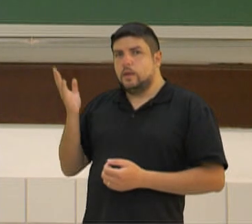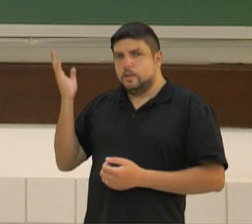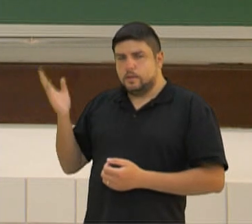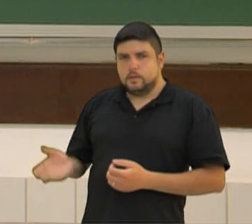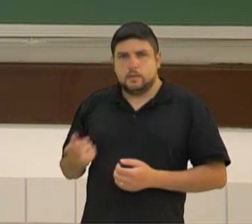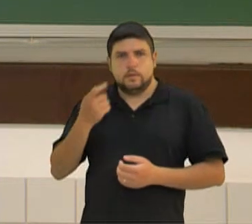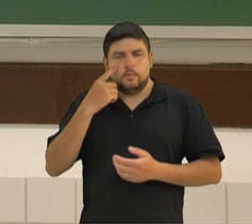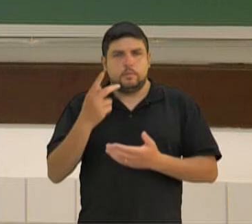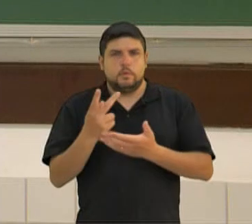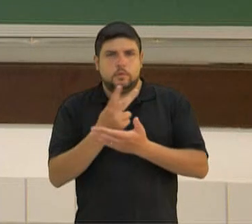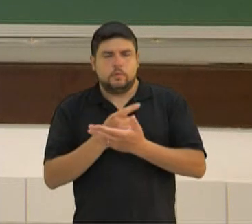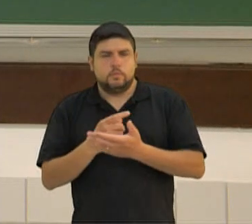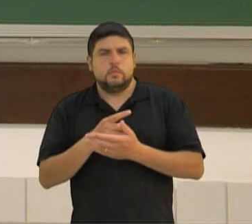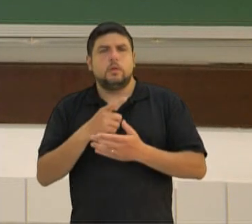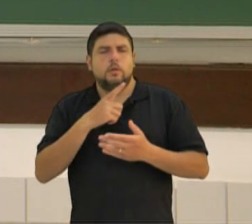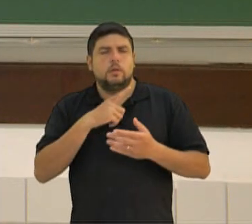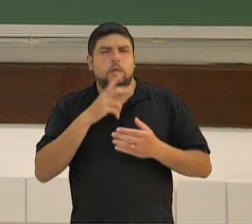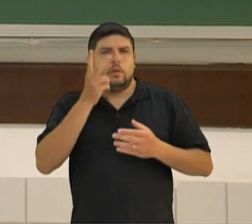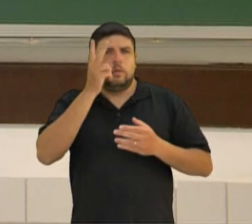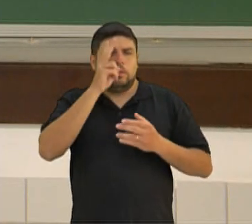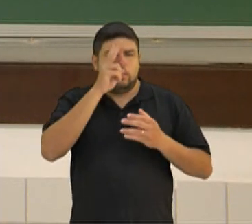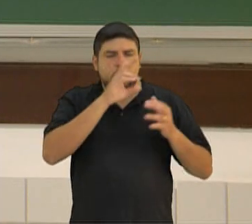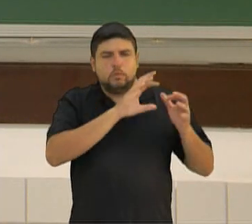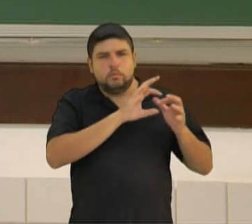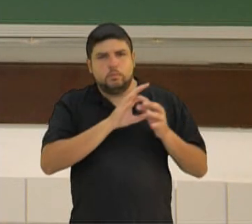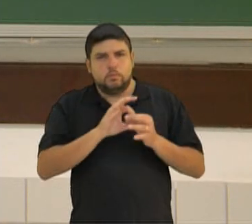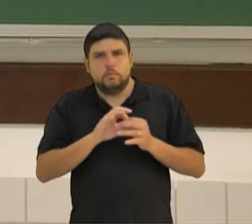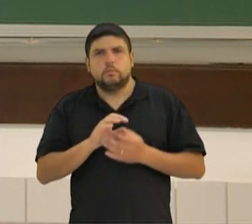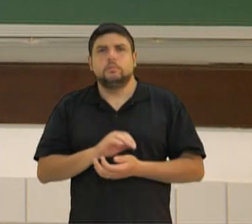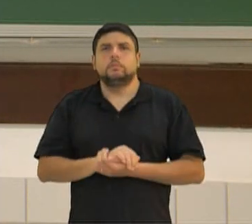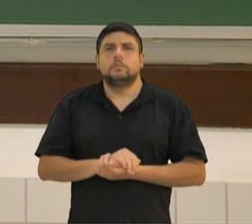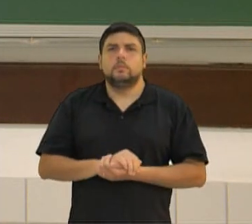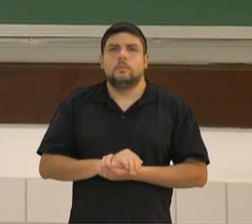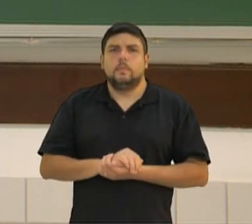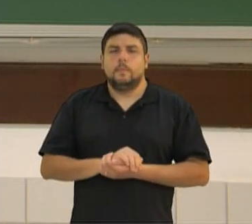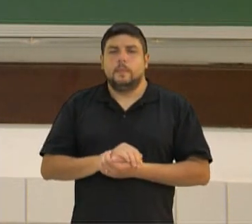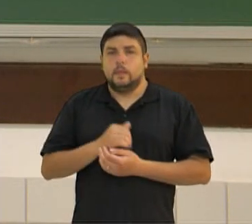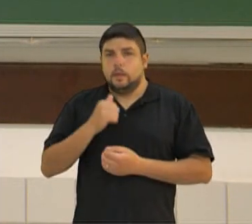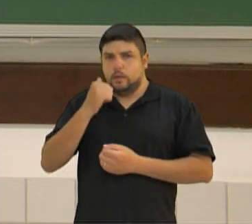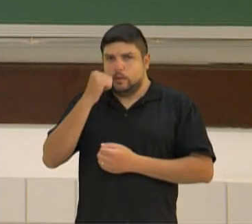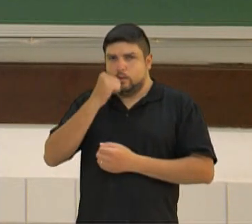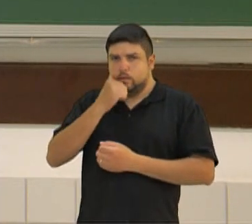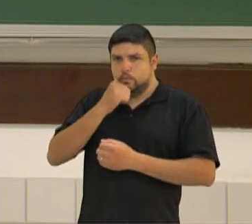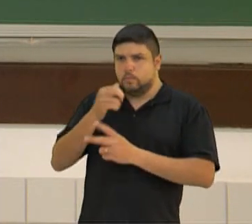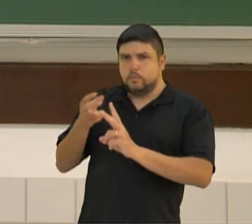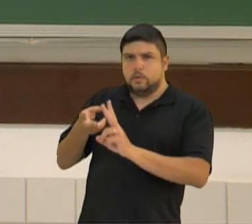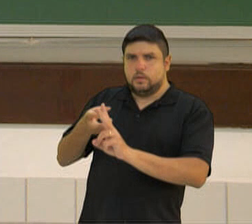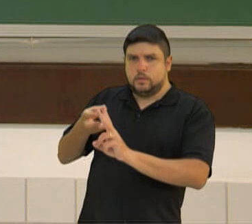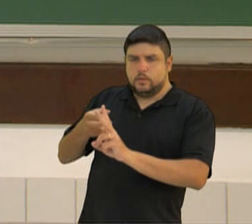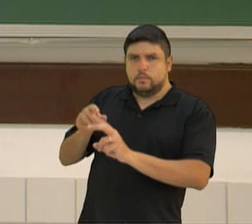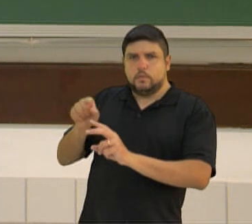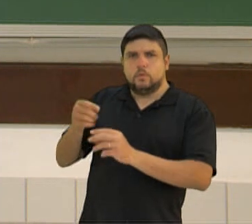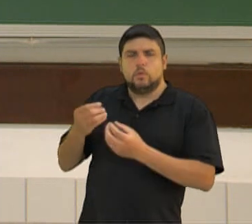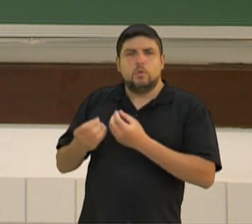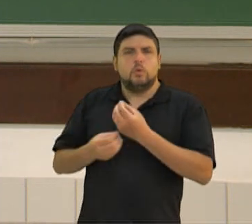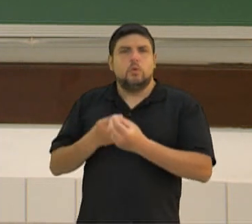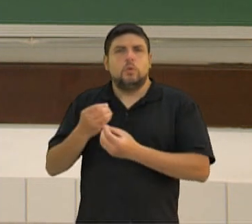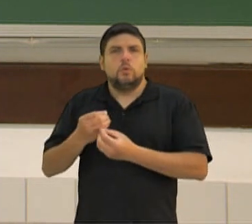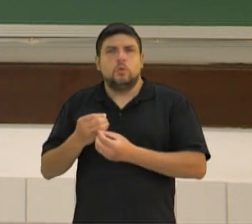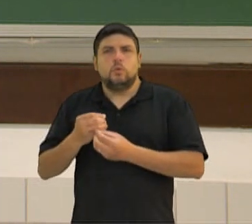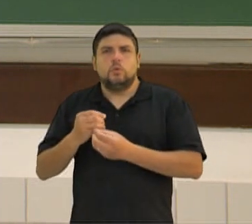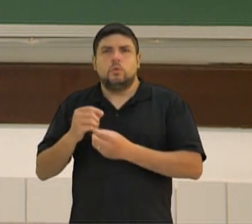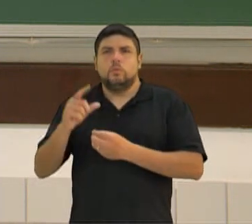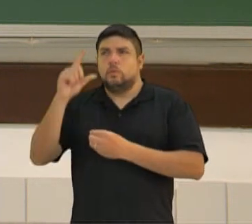Muiractãs tem uma história. Essas índias, numa determinada lua cheia, elas mergulhavam dentro de um